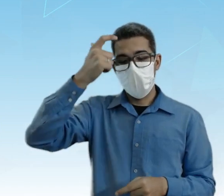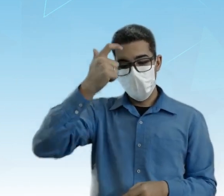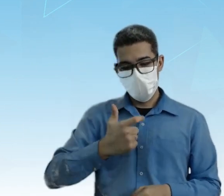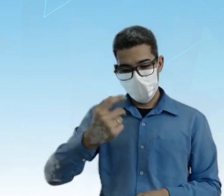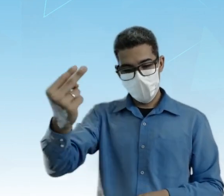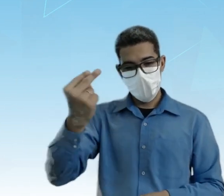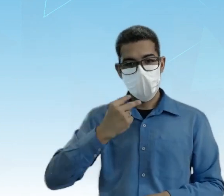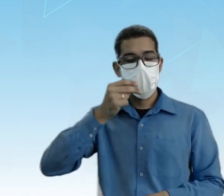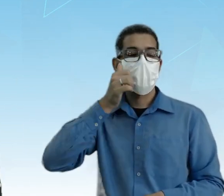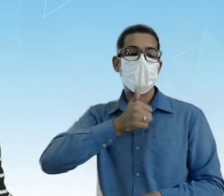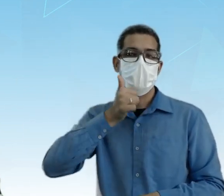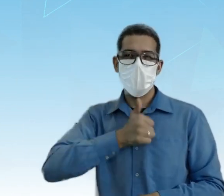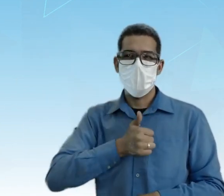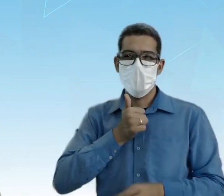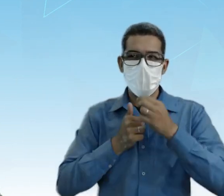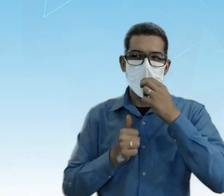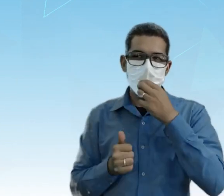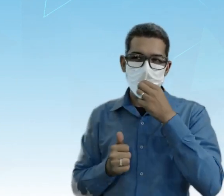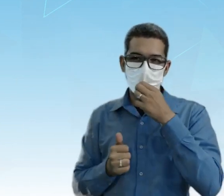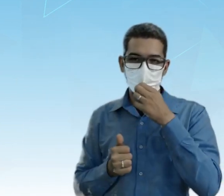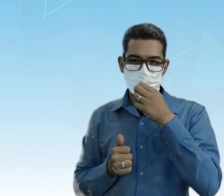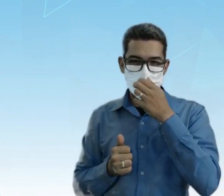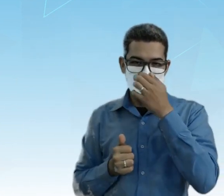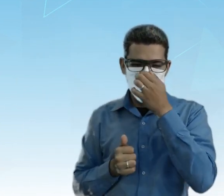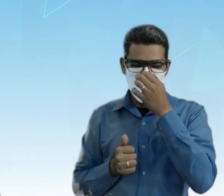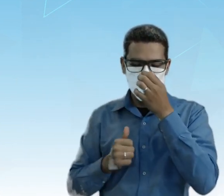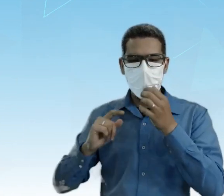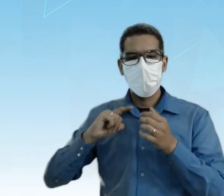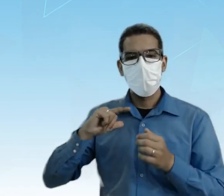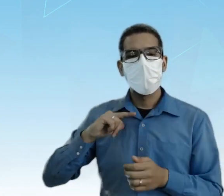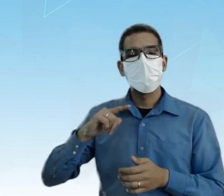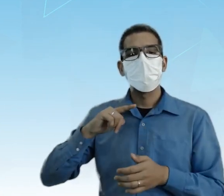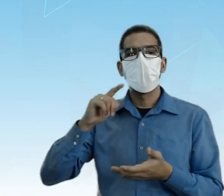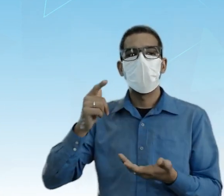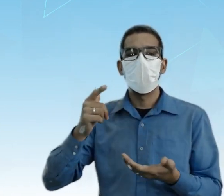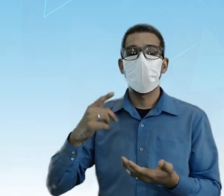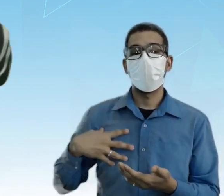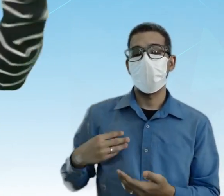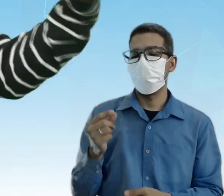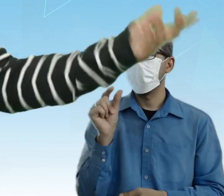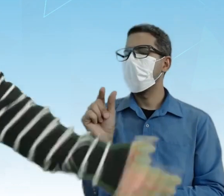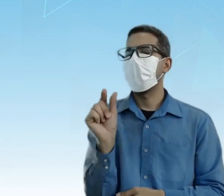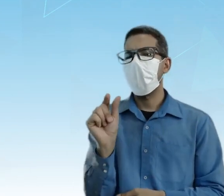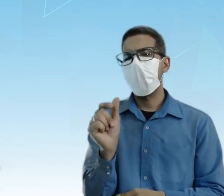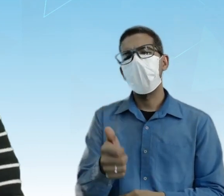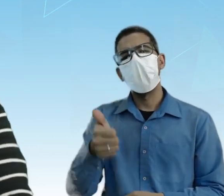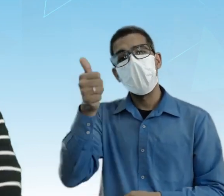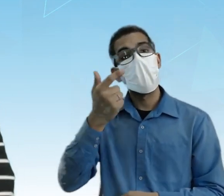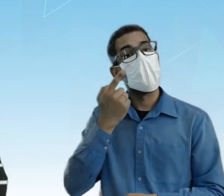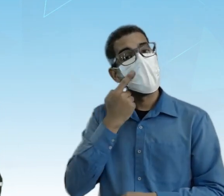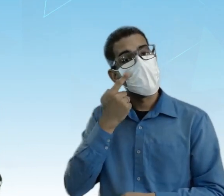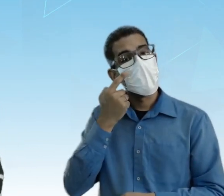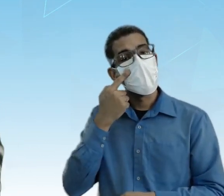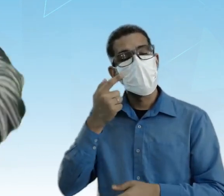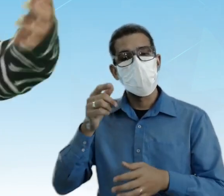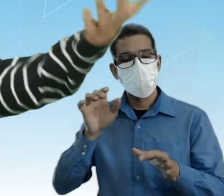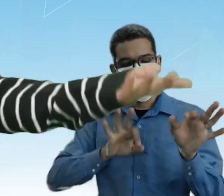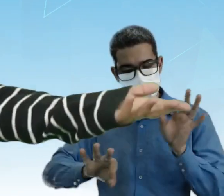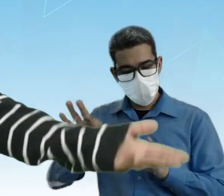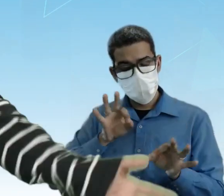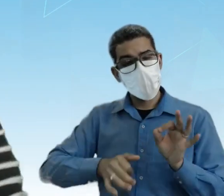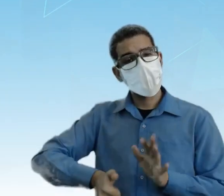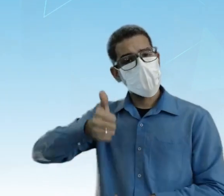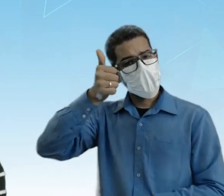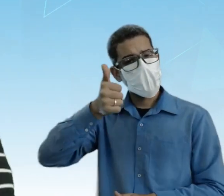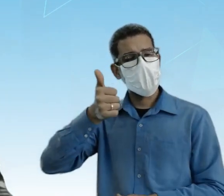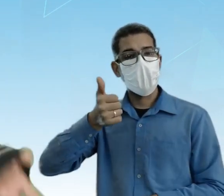mulher. Então é melhor ter condições mínimas de filhos e não o máximo, como antigamente tinha 6, 8, 10, 12